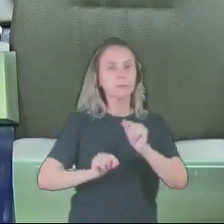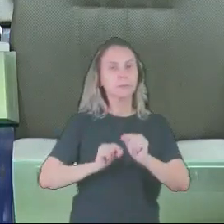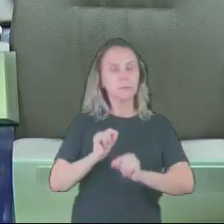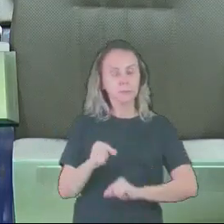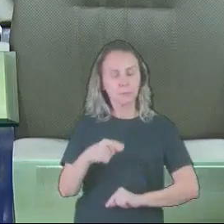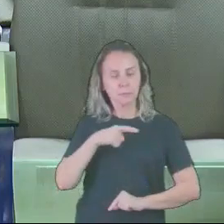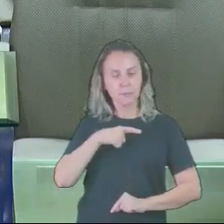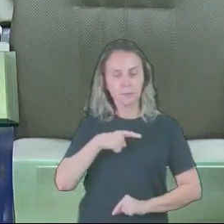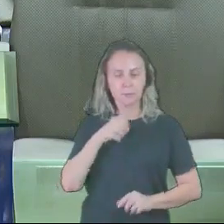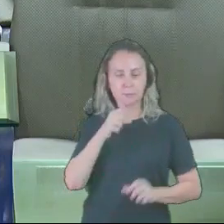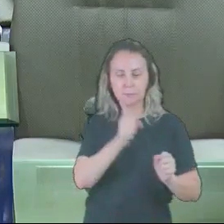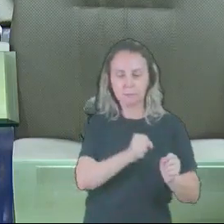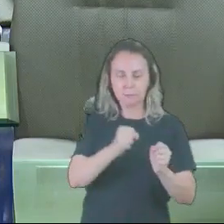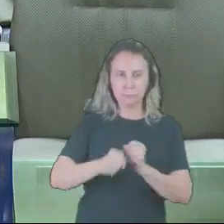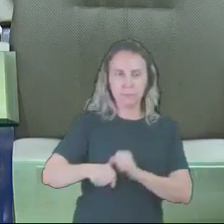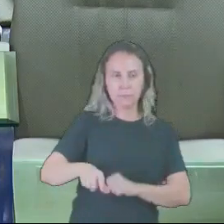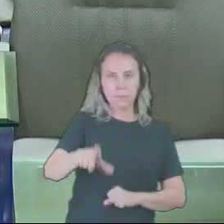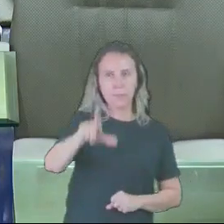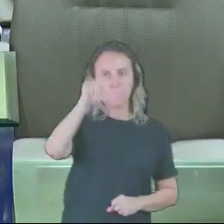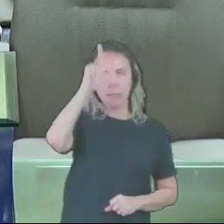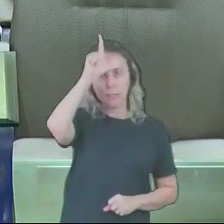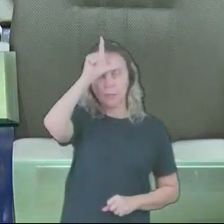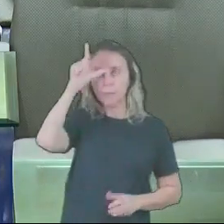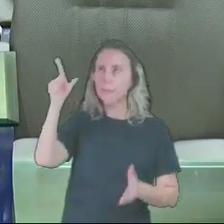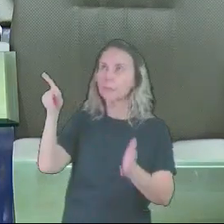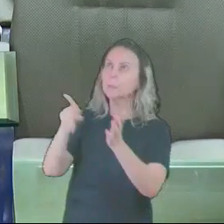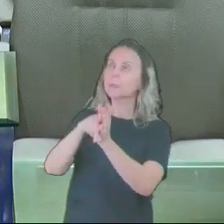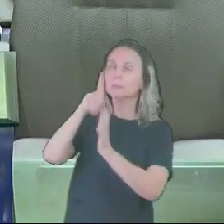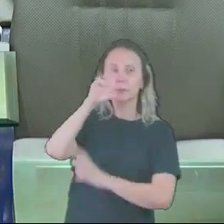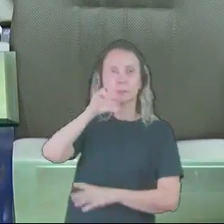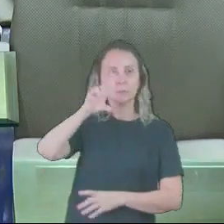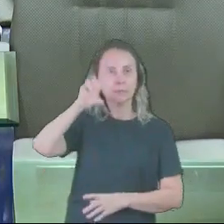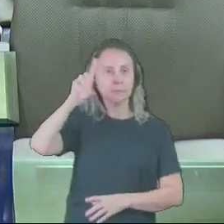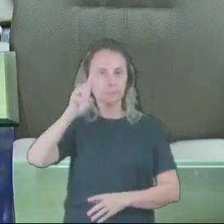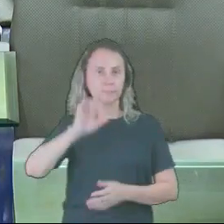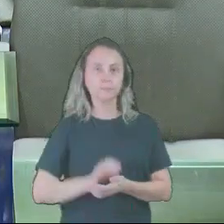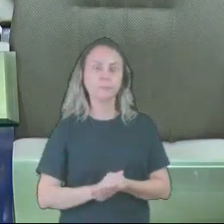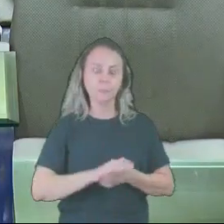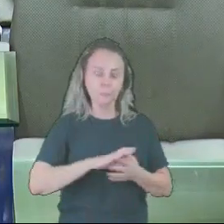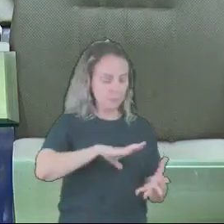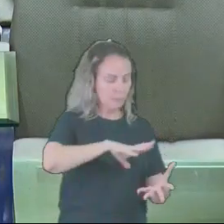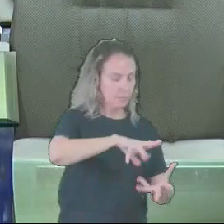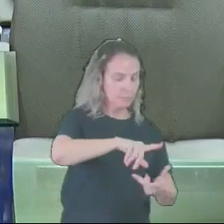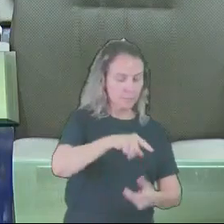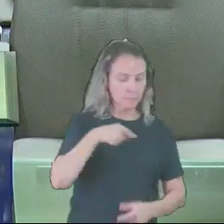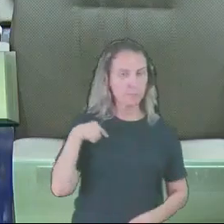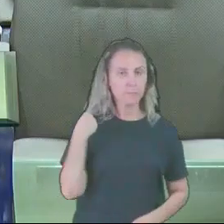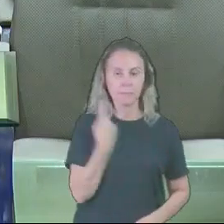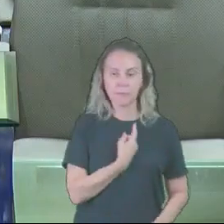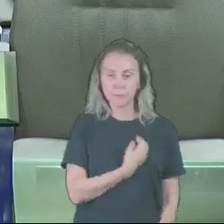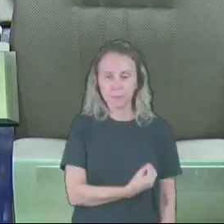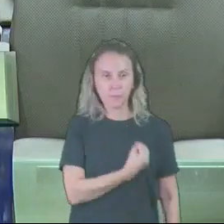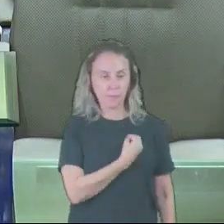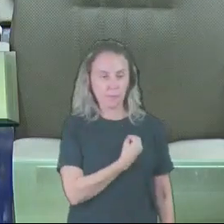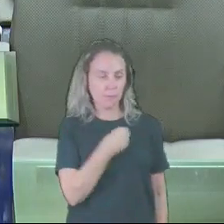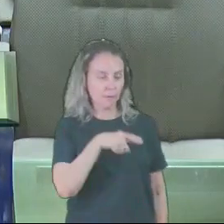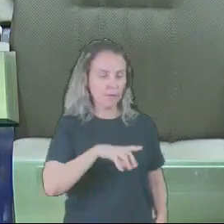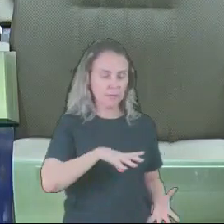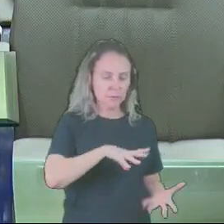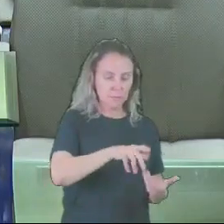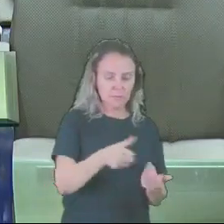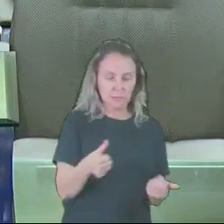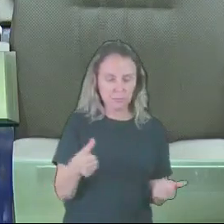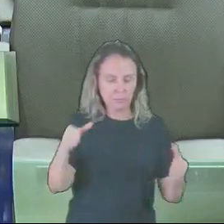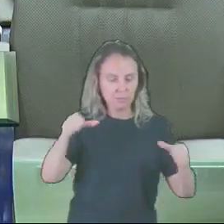autoridade de Deus o mundo que nós vivemos é o mundo para óptico o